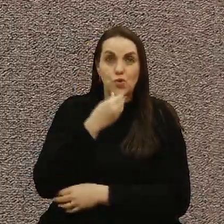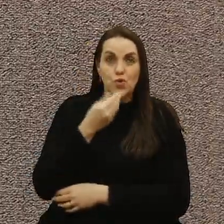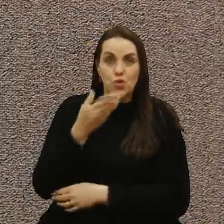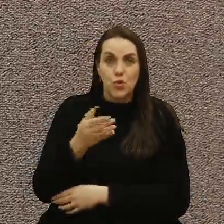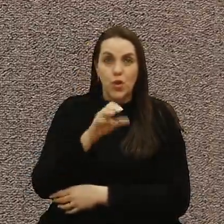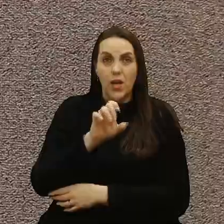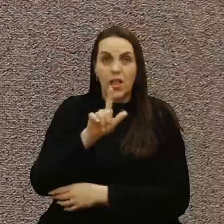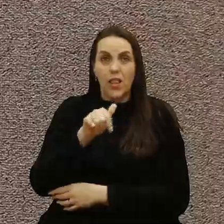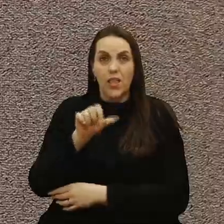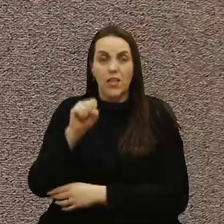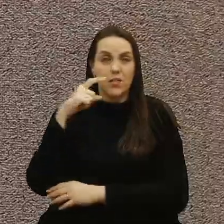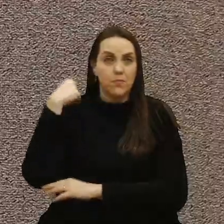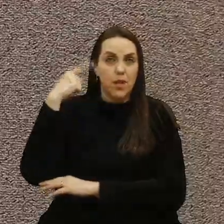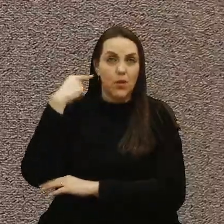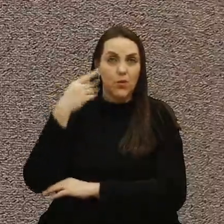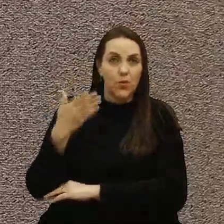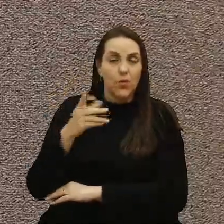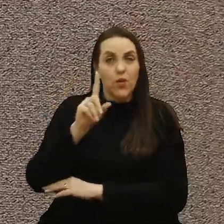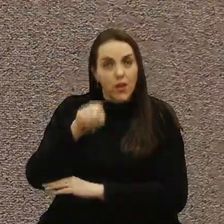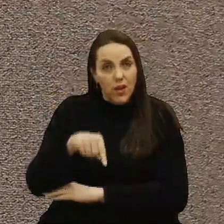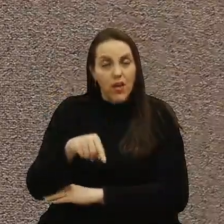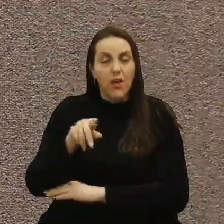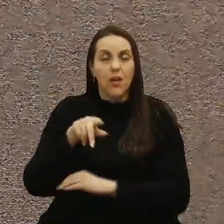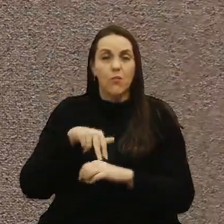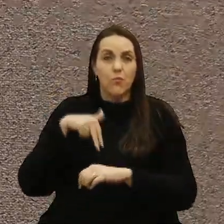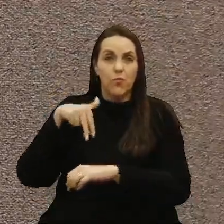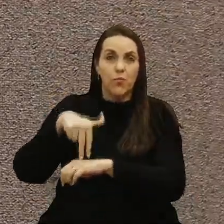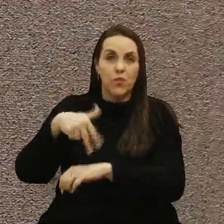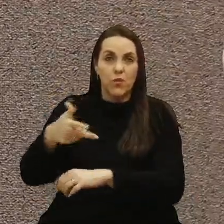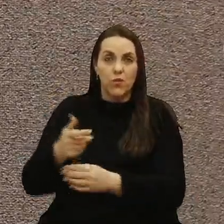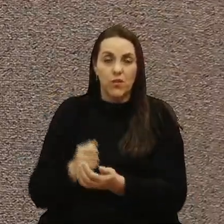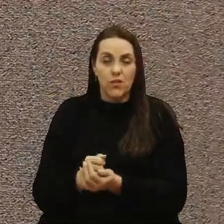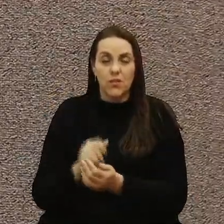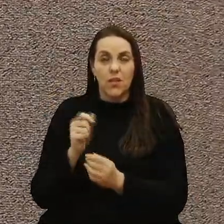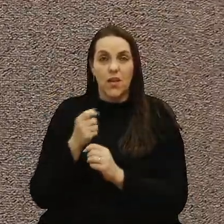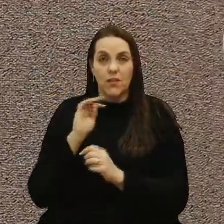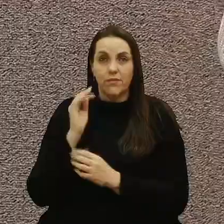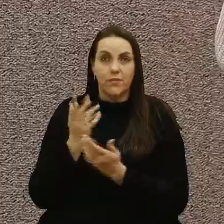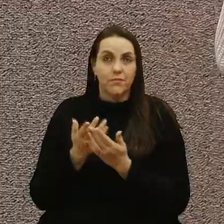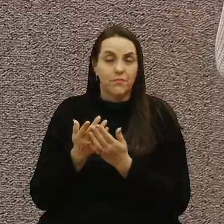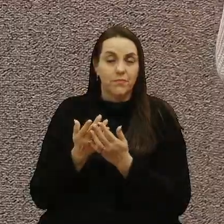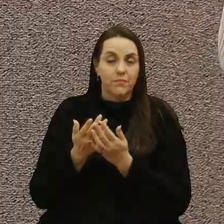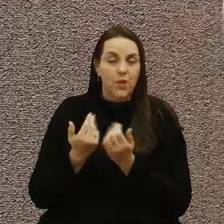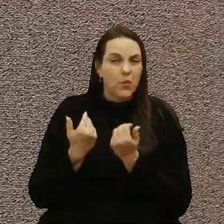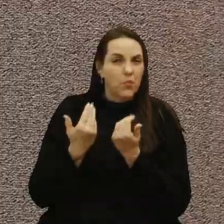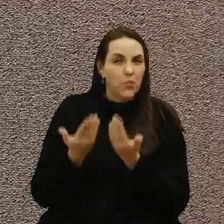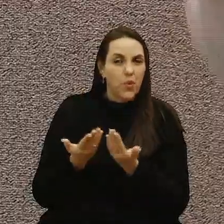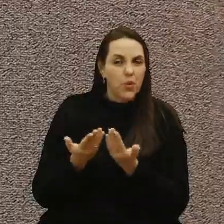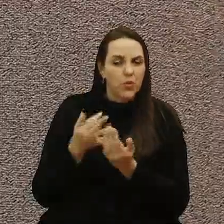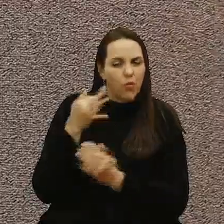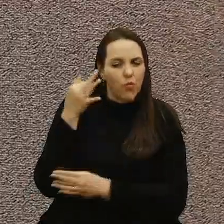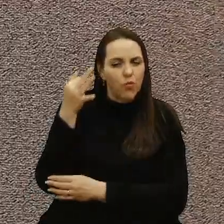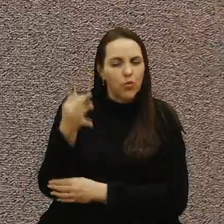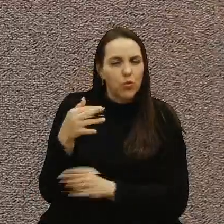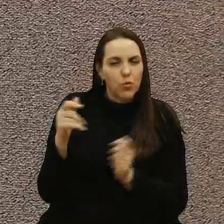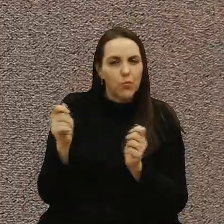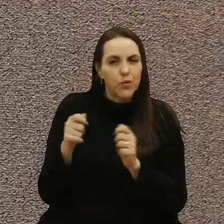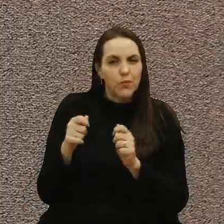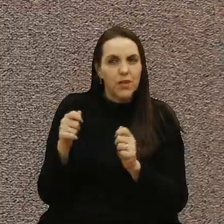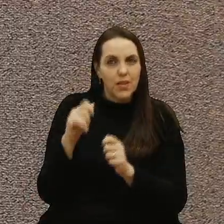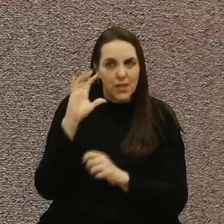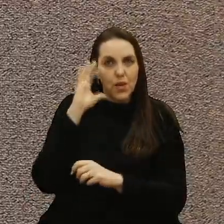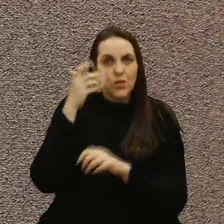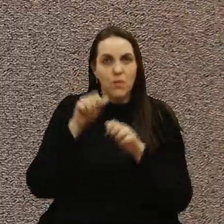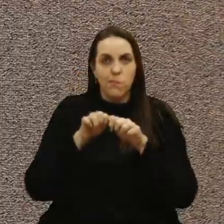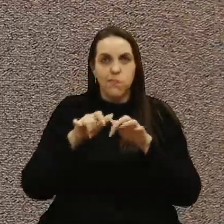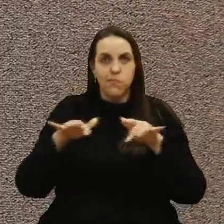Elias Maluco, ele foi o protagonista. Ele lançou uma tendência que até hoje vai reverberando pelo